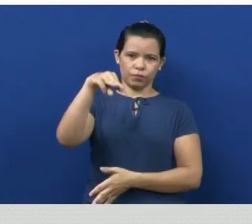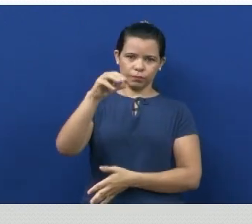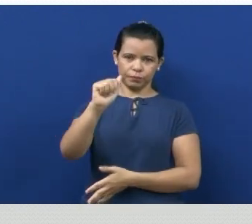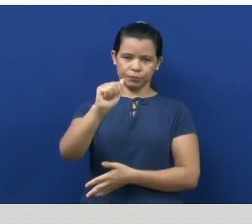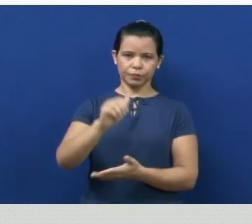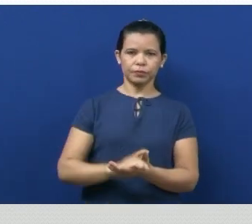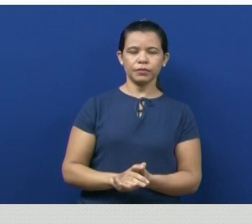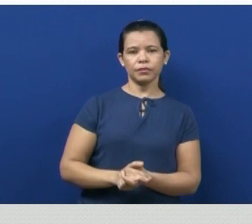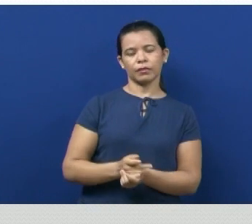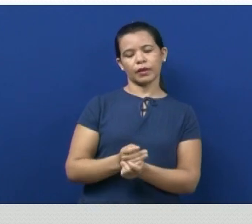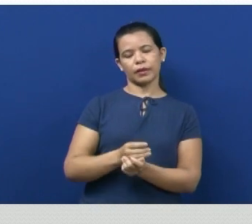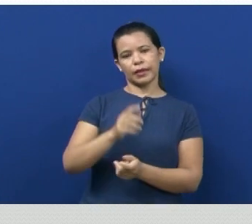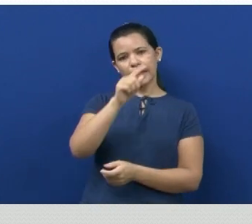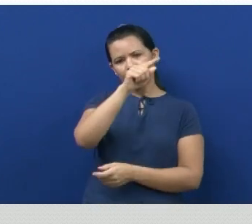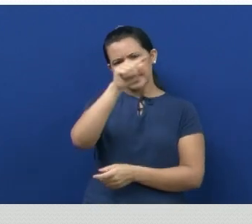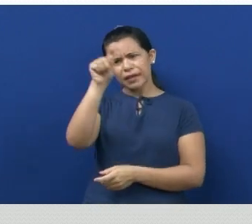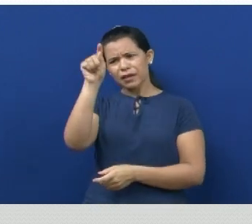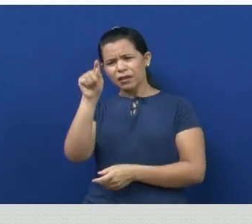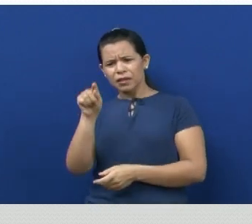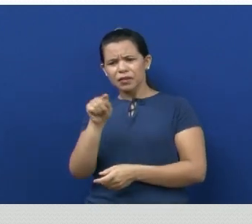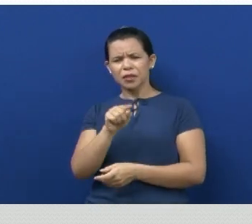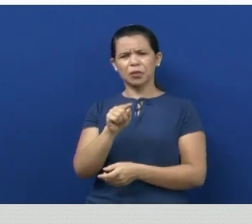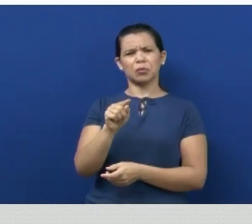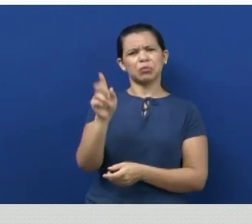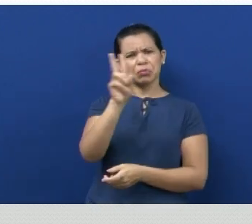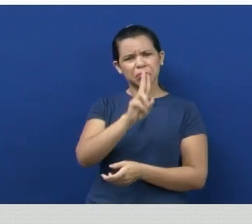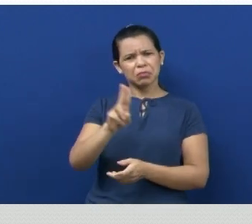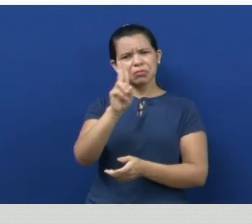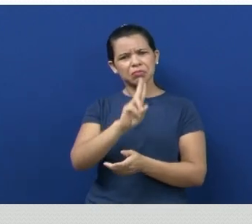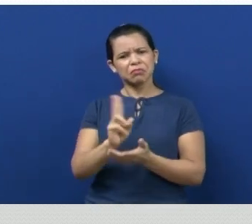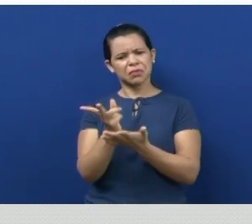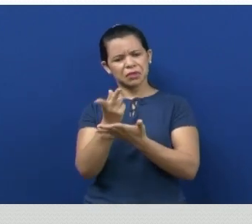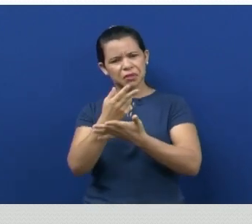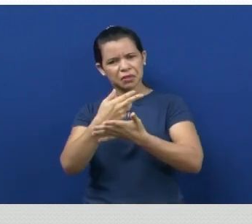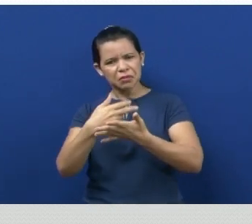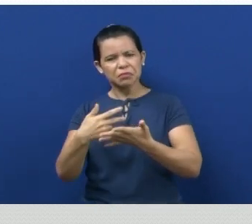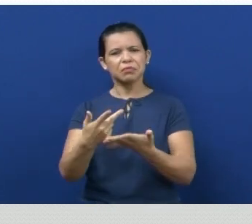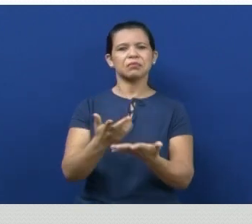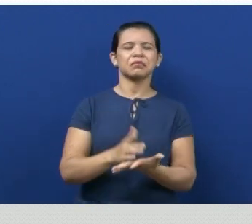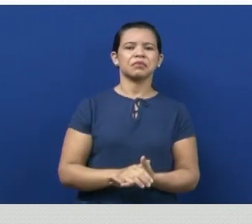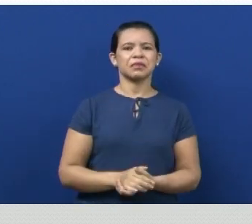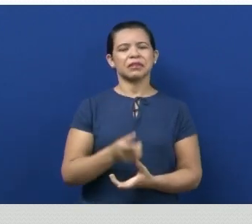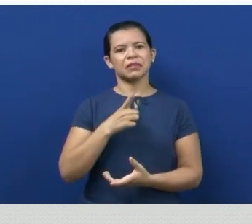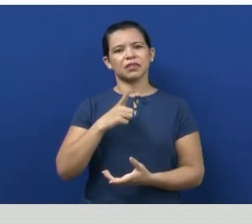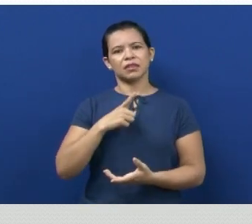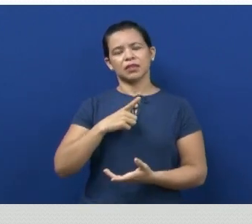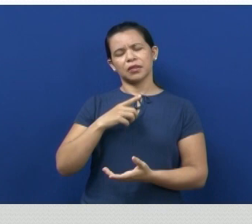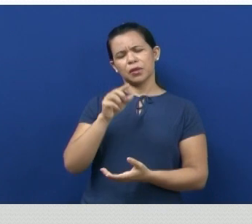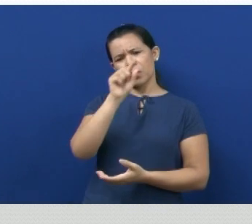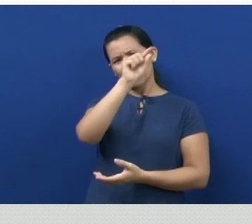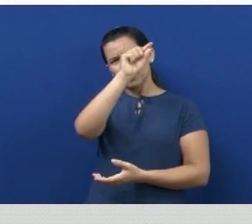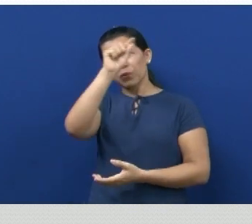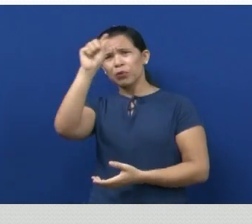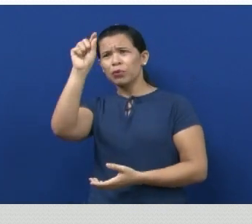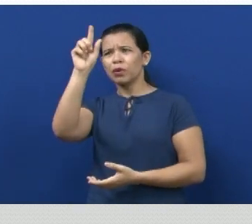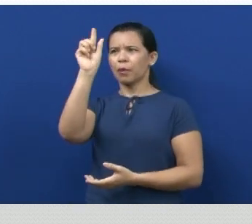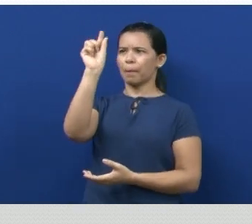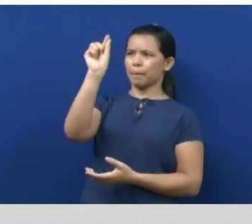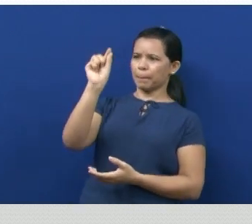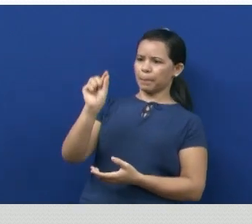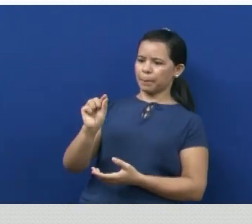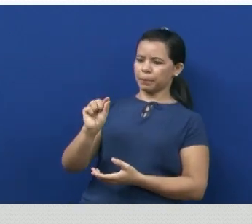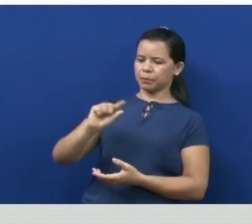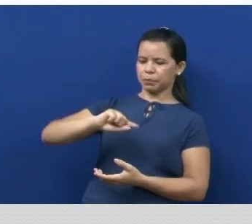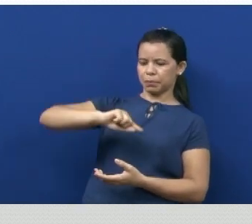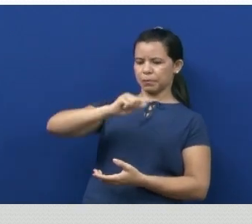das obras de arte. Você conhece essas linhas? Nós temos as linhas horizontais, verticais, inclinadas,